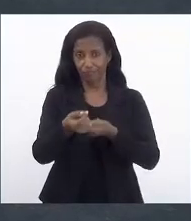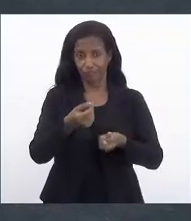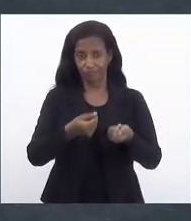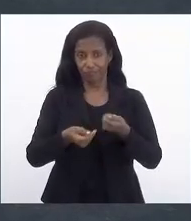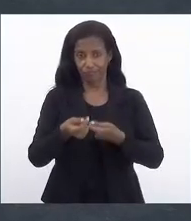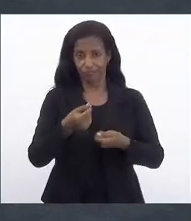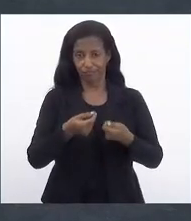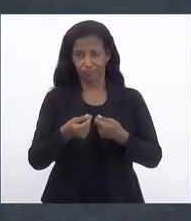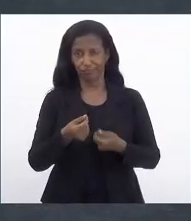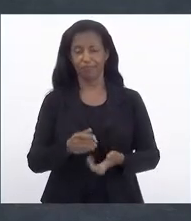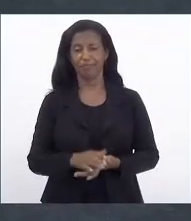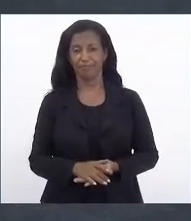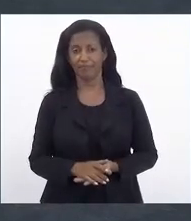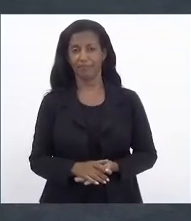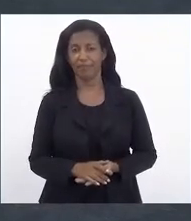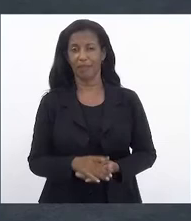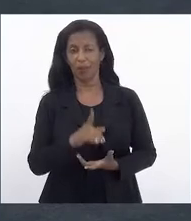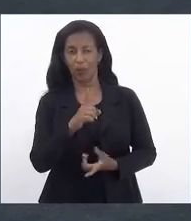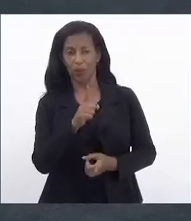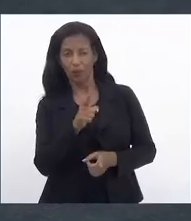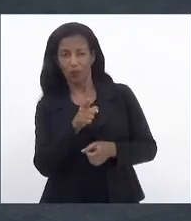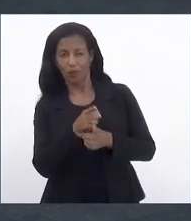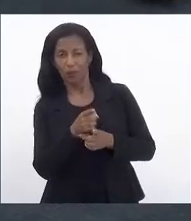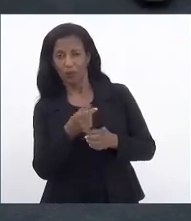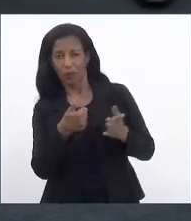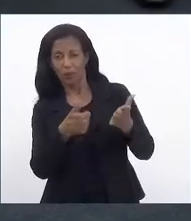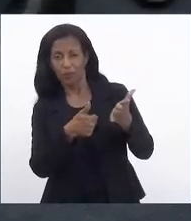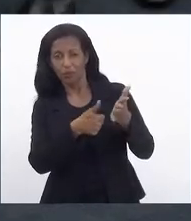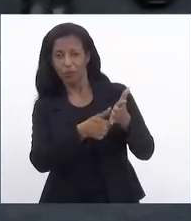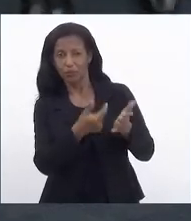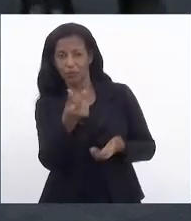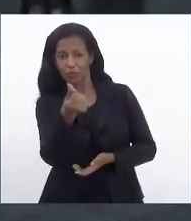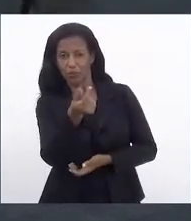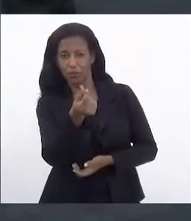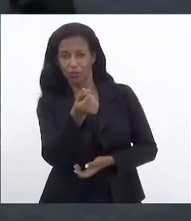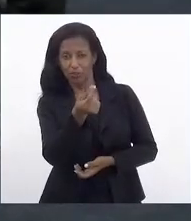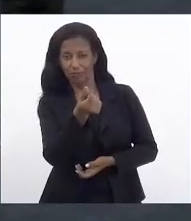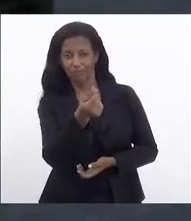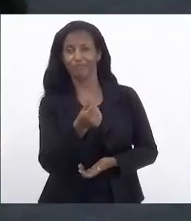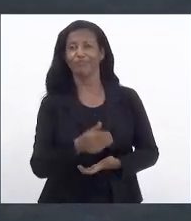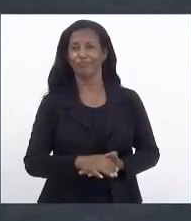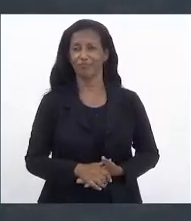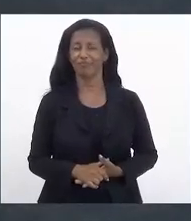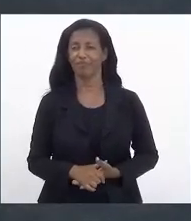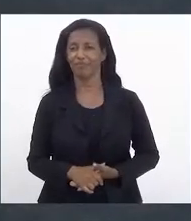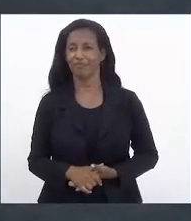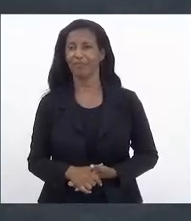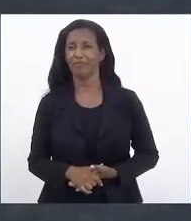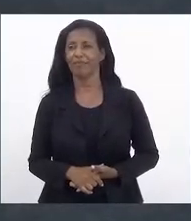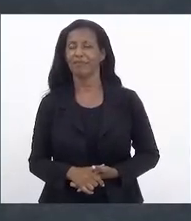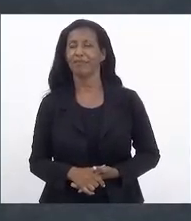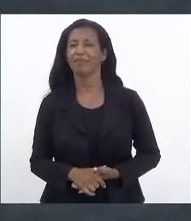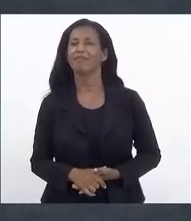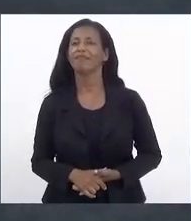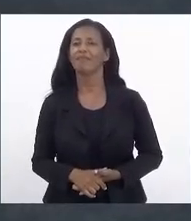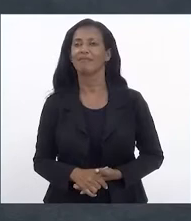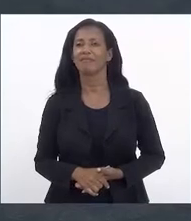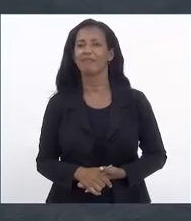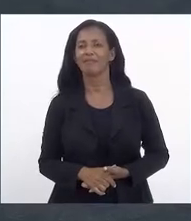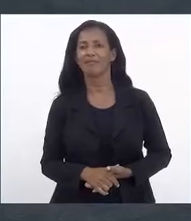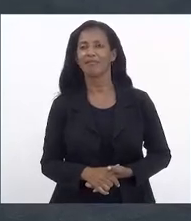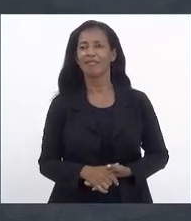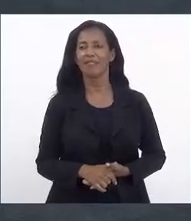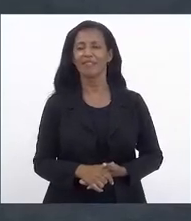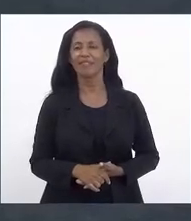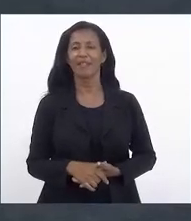aquele negocinho que quando você encosta o indicador no polegar depois coça sabe como é é Tia Ju? Pichuleco é o tal